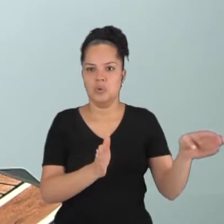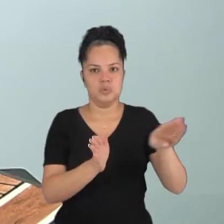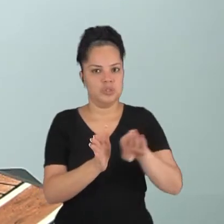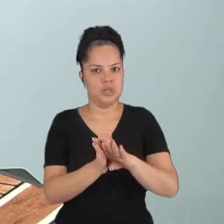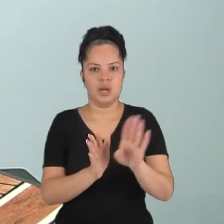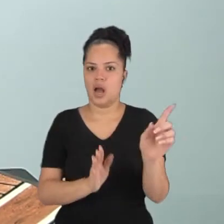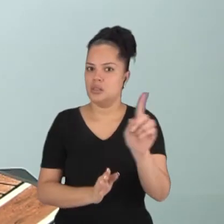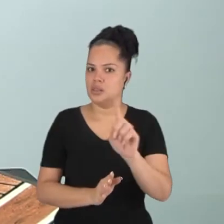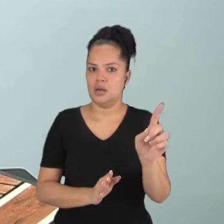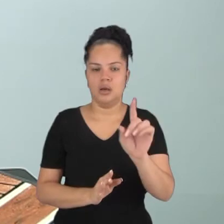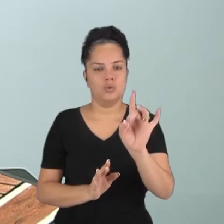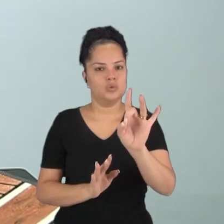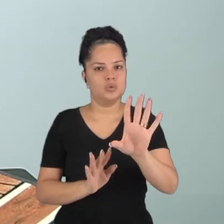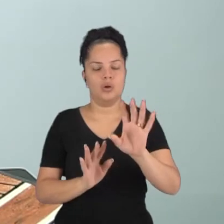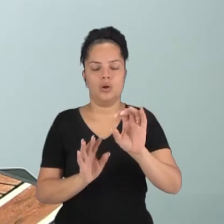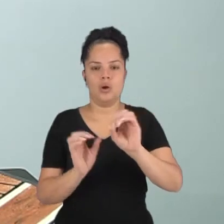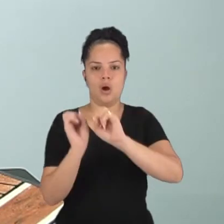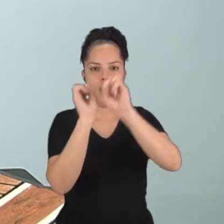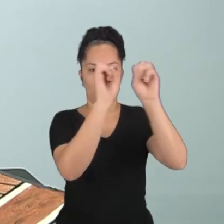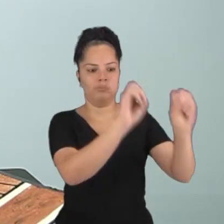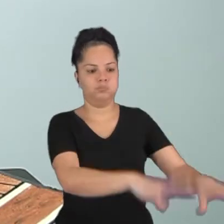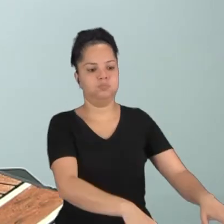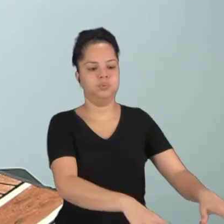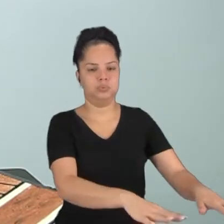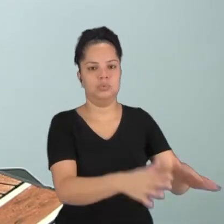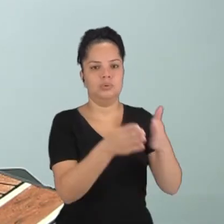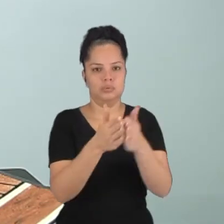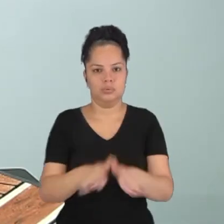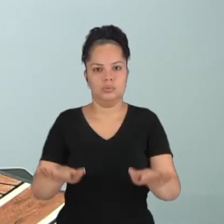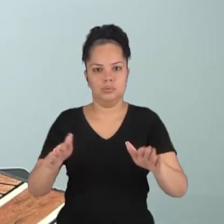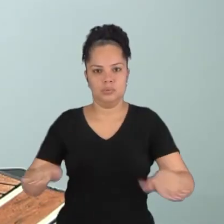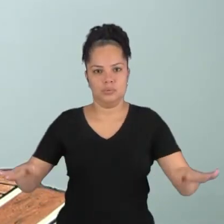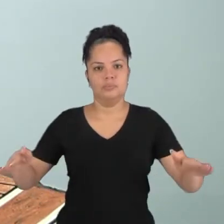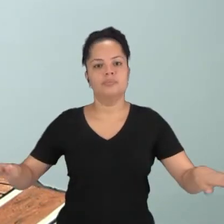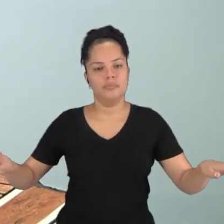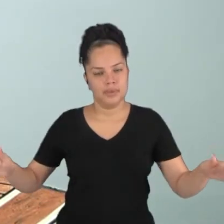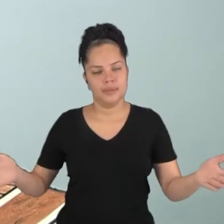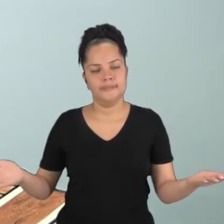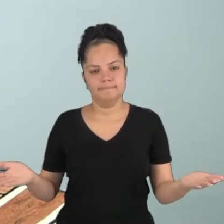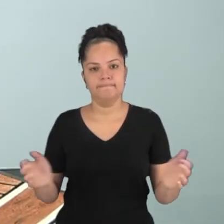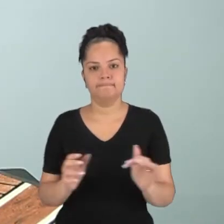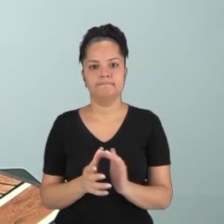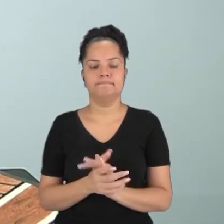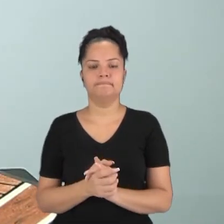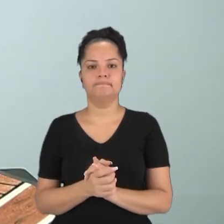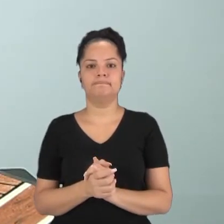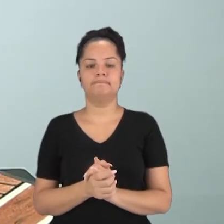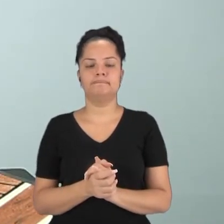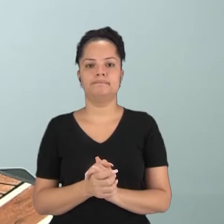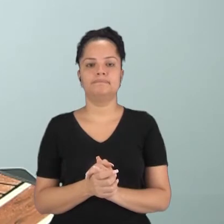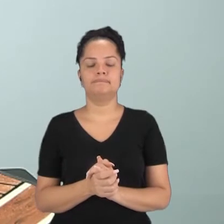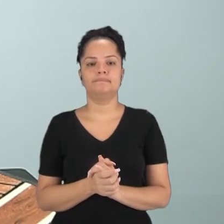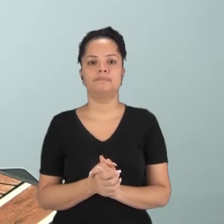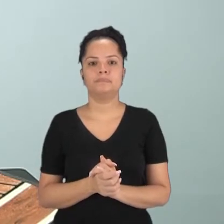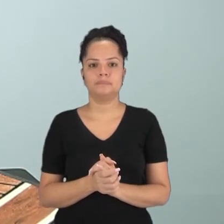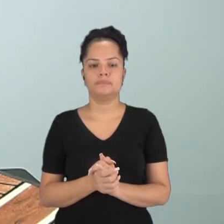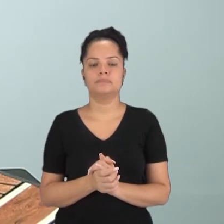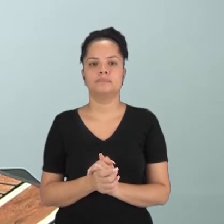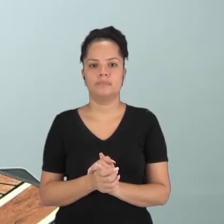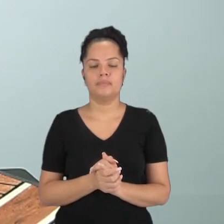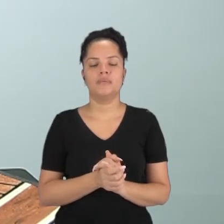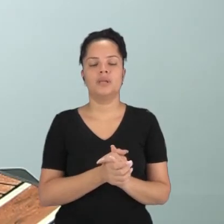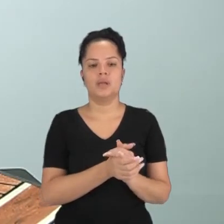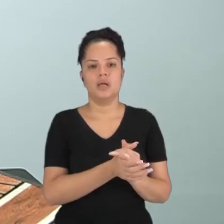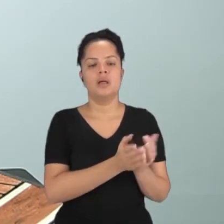qualquer coisa assim. Eram jogadas ali, lançadas ao mar, né? Vieram, né, pelo trajeto do